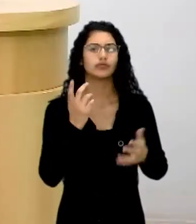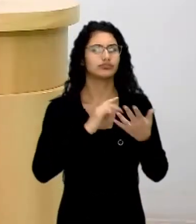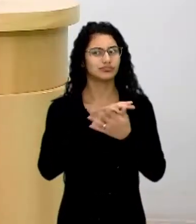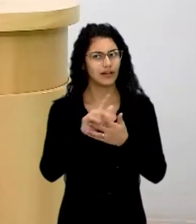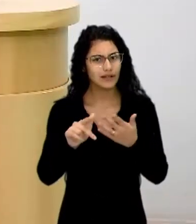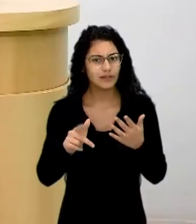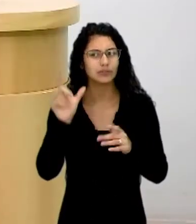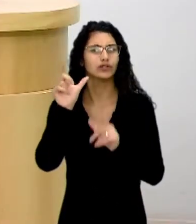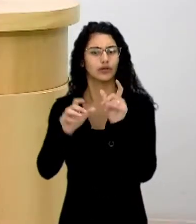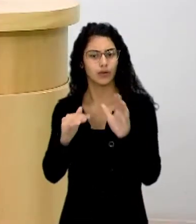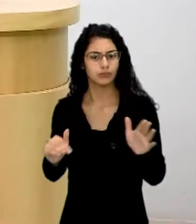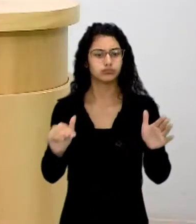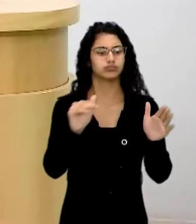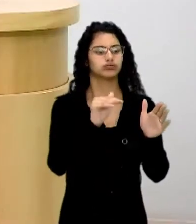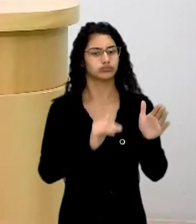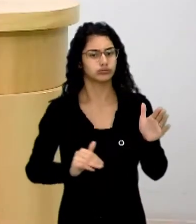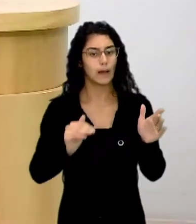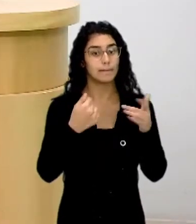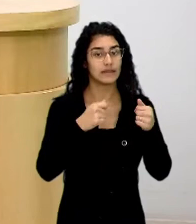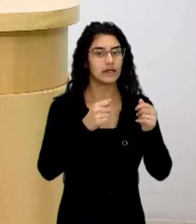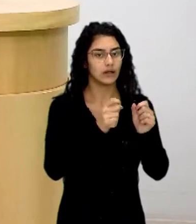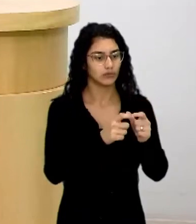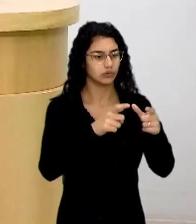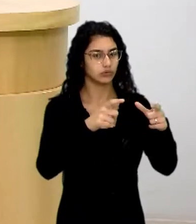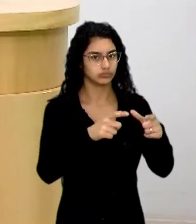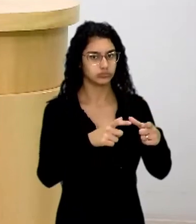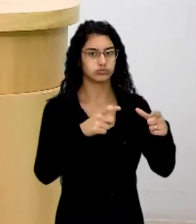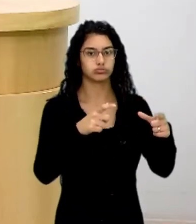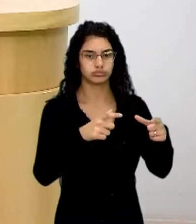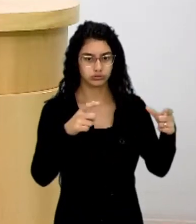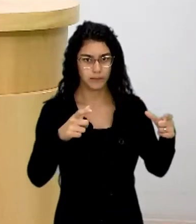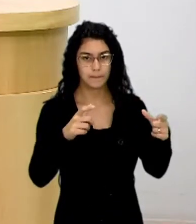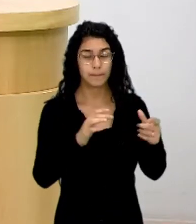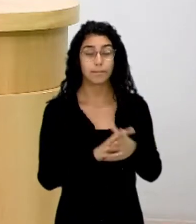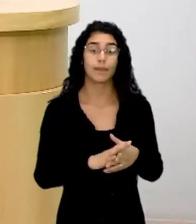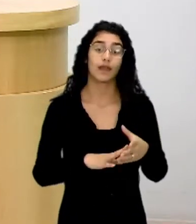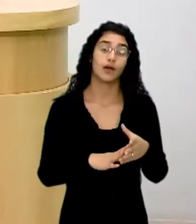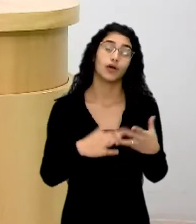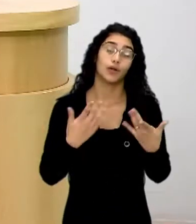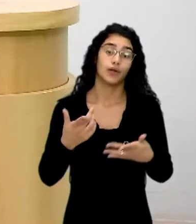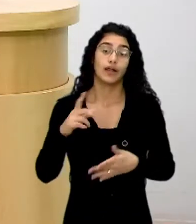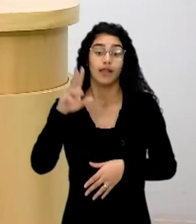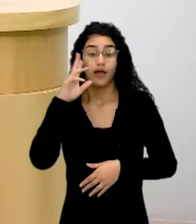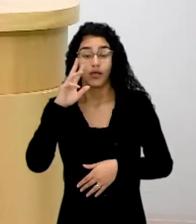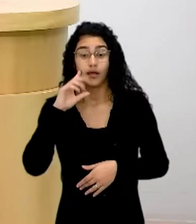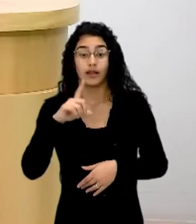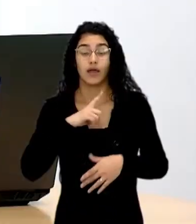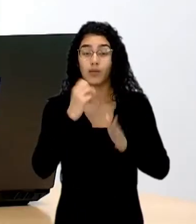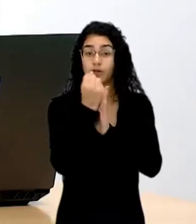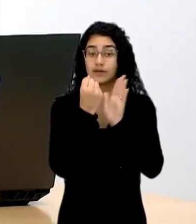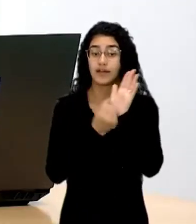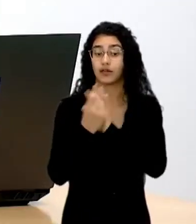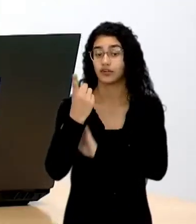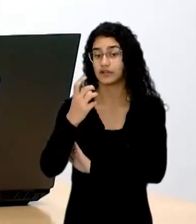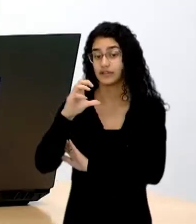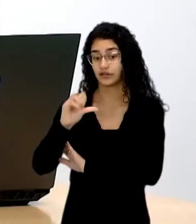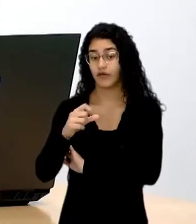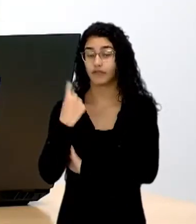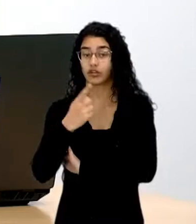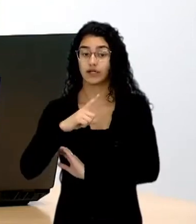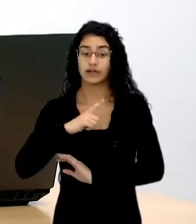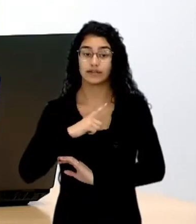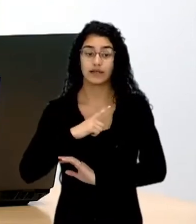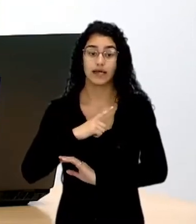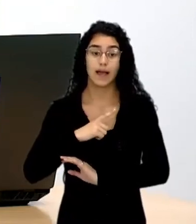gente e vão precisando ampliar o território. Num contexto vindo mais recente, para o século XIX, nós temos a Grande